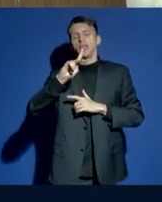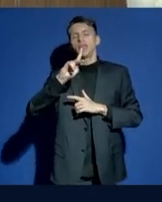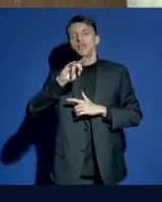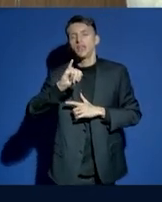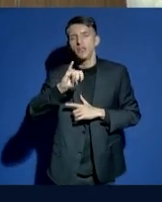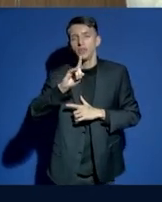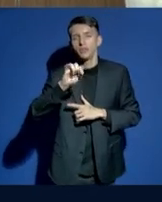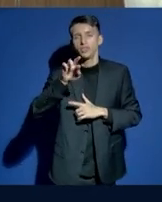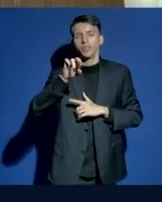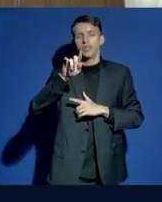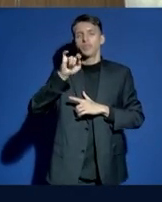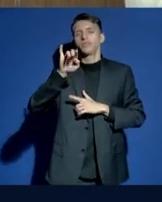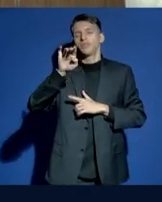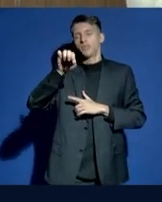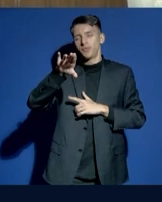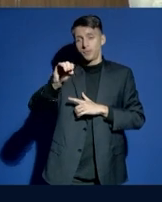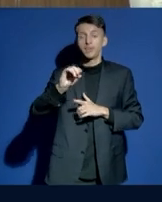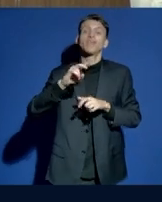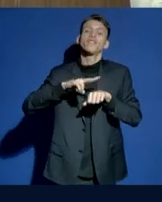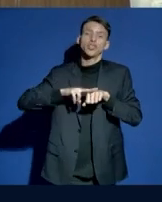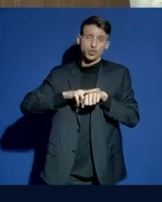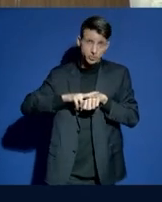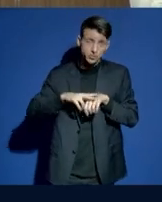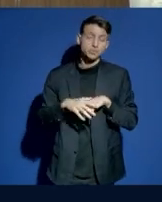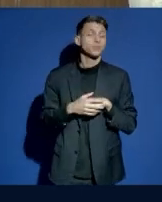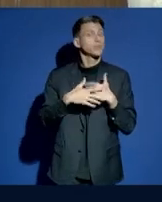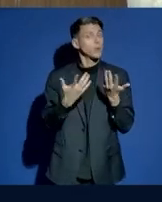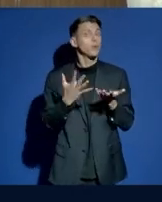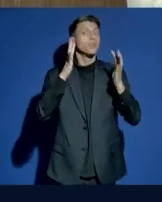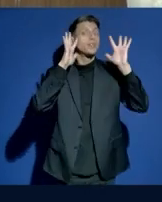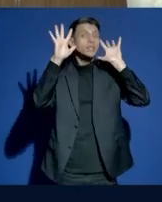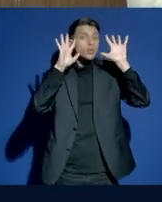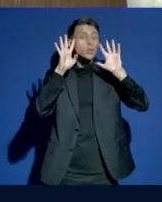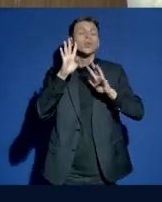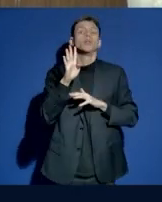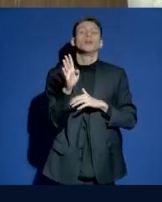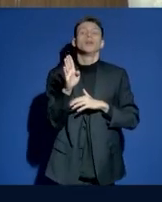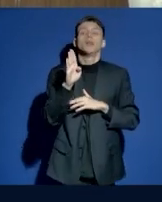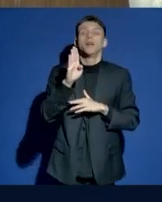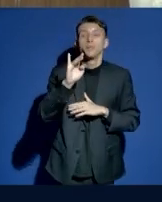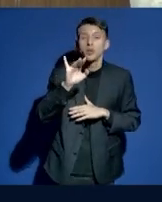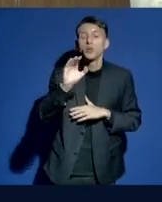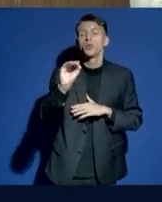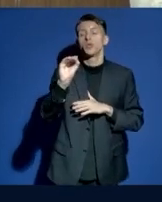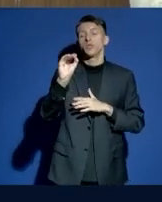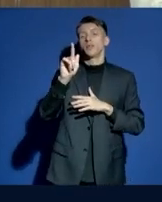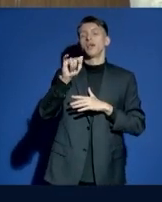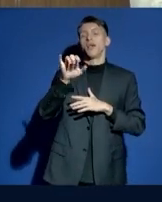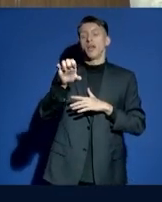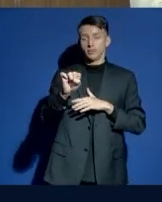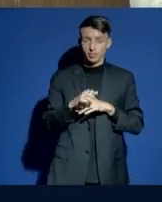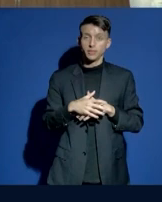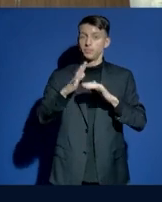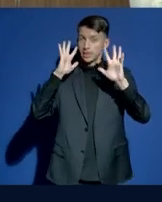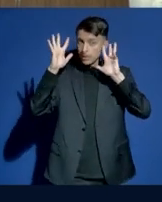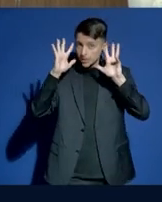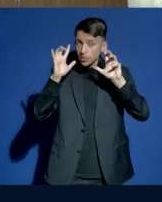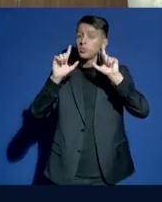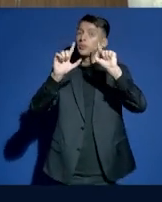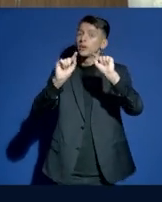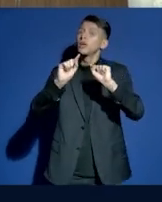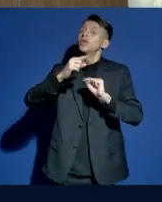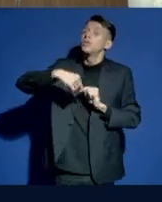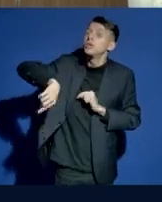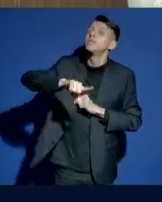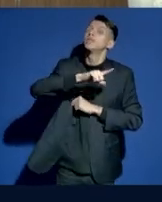o gás né o biogás é mas a gente também acredita muito e eu queria deixar esse recado que a gente